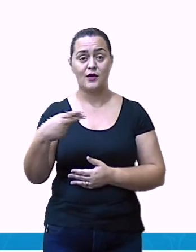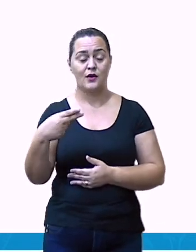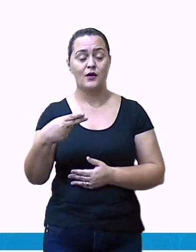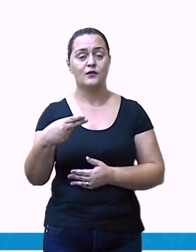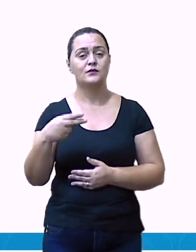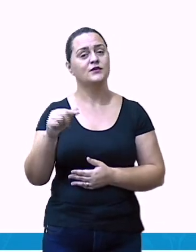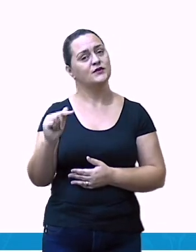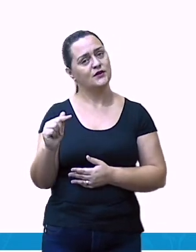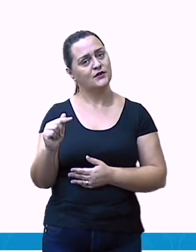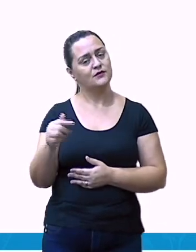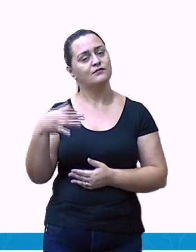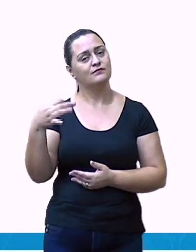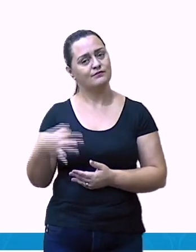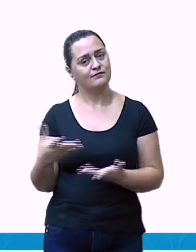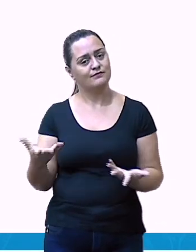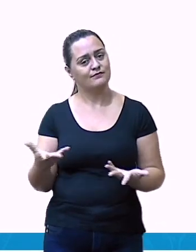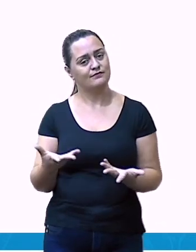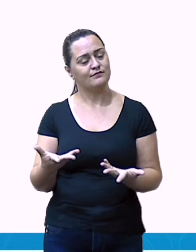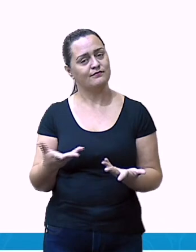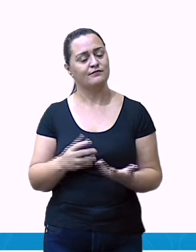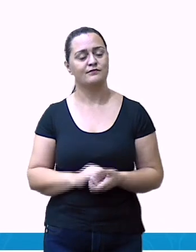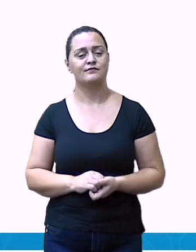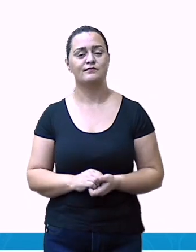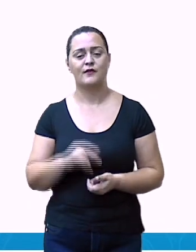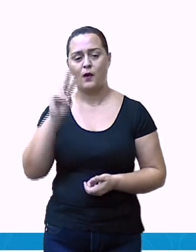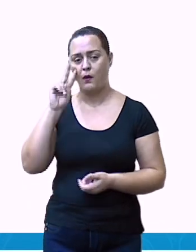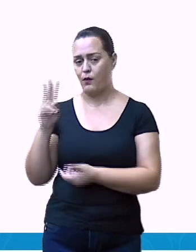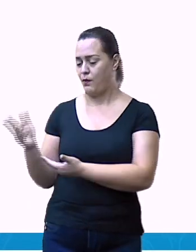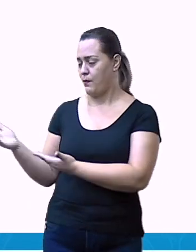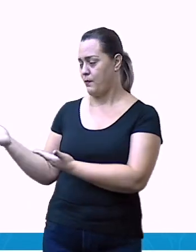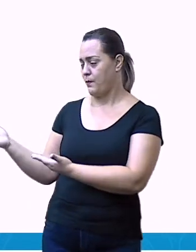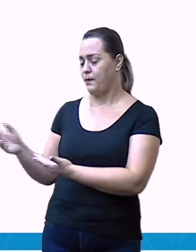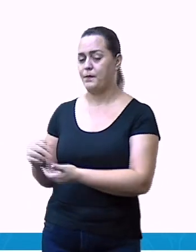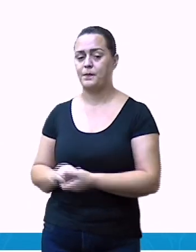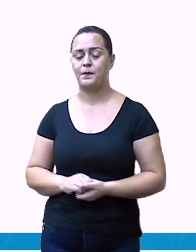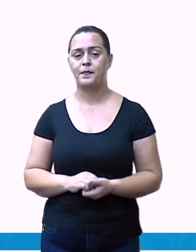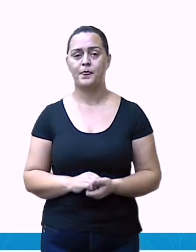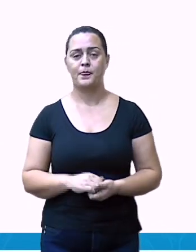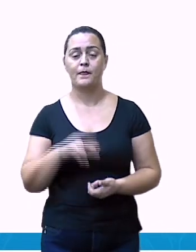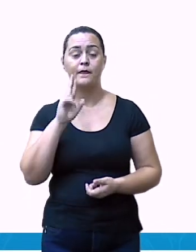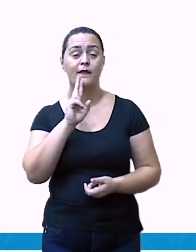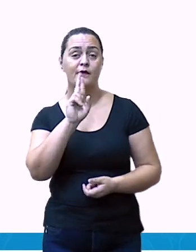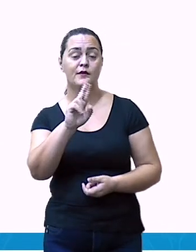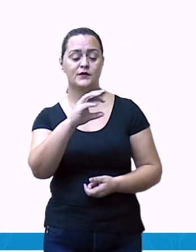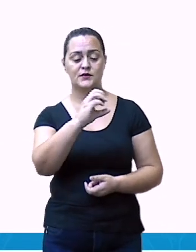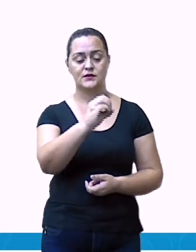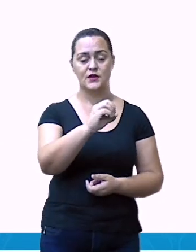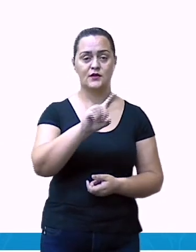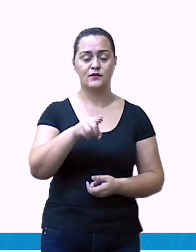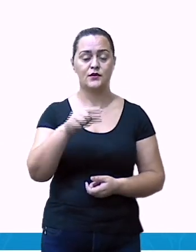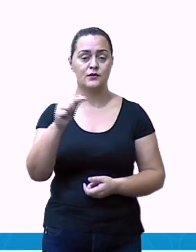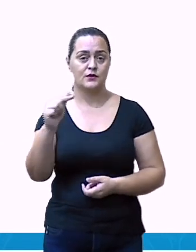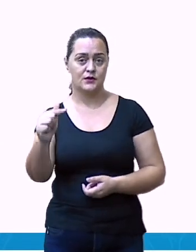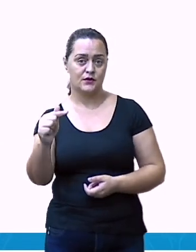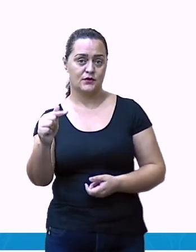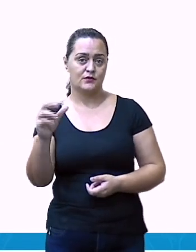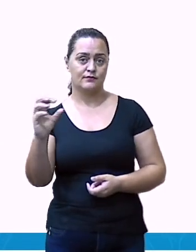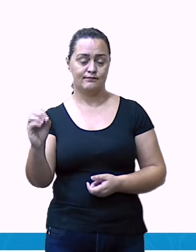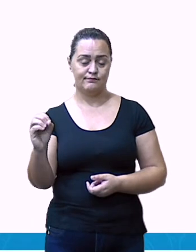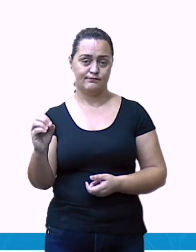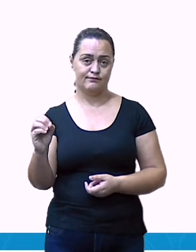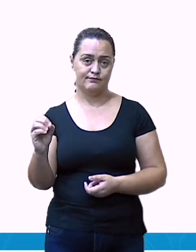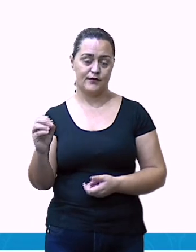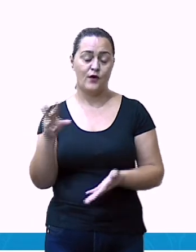A minha vírgula. Então, ela não conseguiu o quê? 7 décimos de pontos. Ou